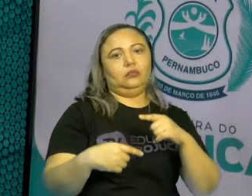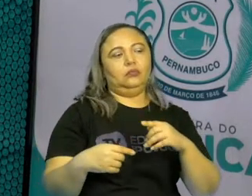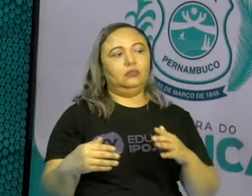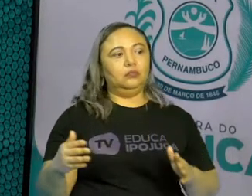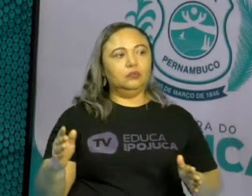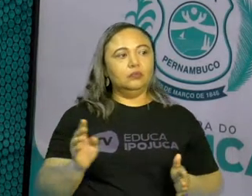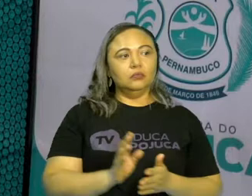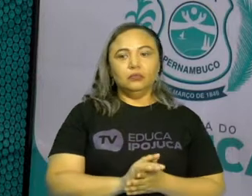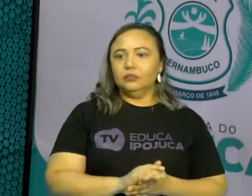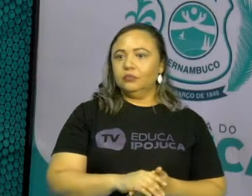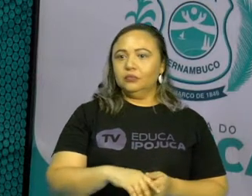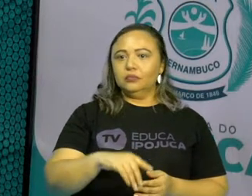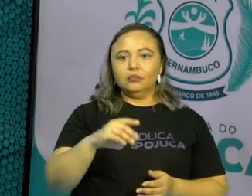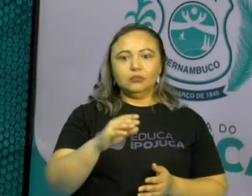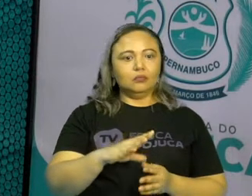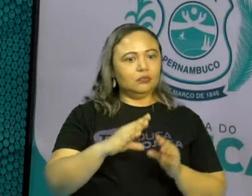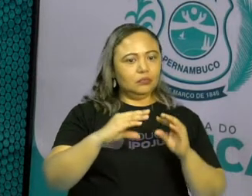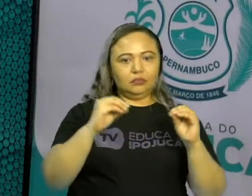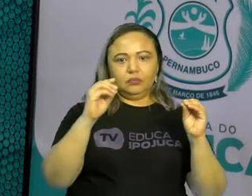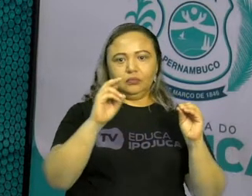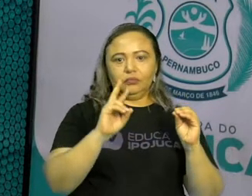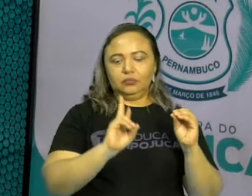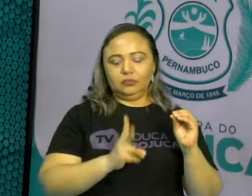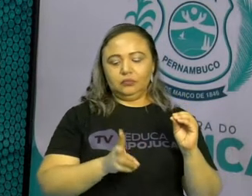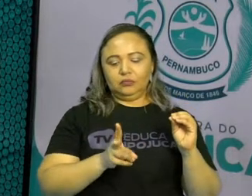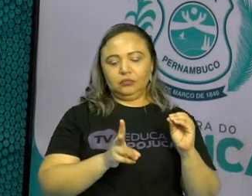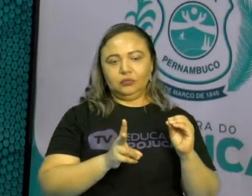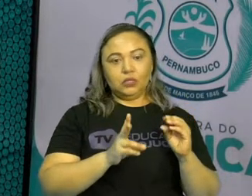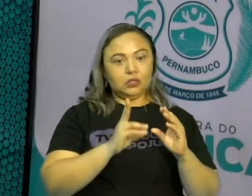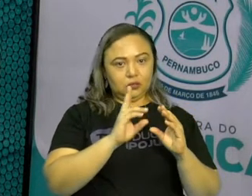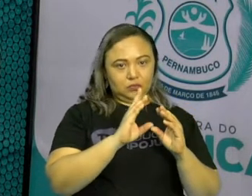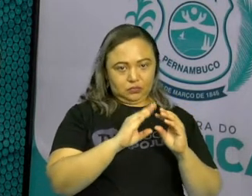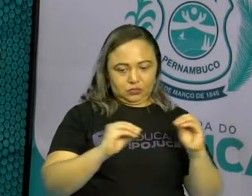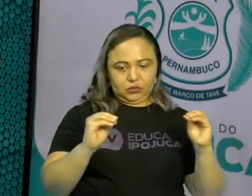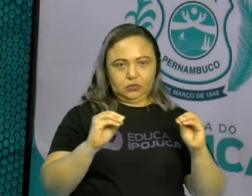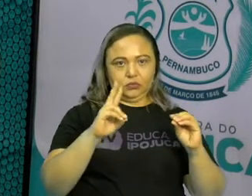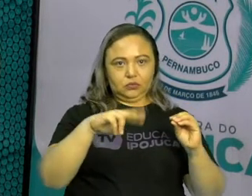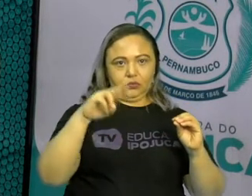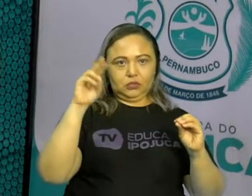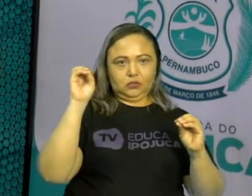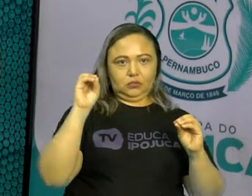e nunca saiu da nossa cultura e da nossa história.